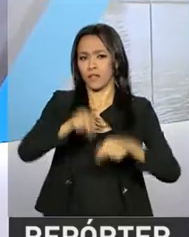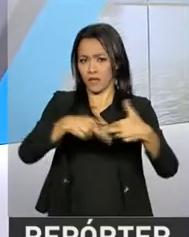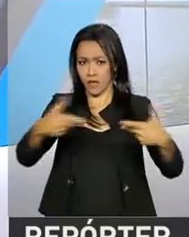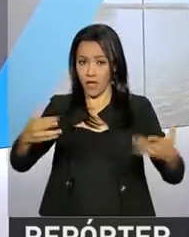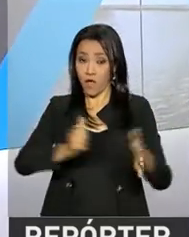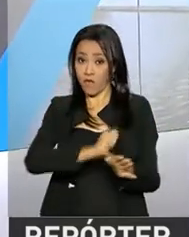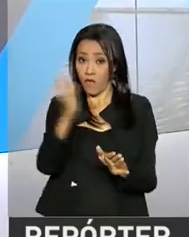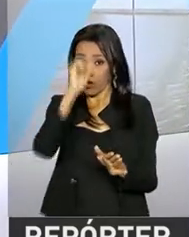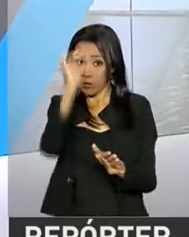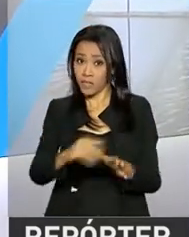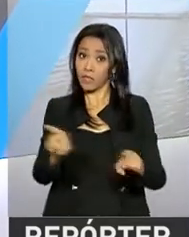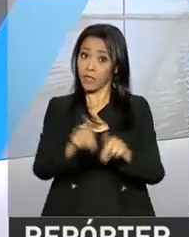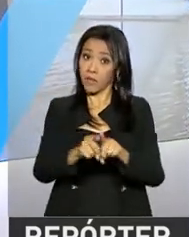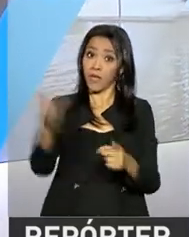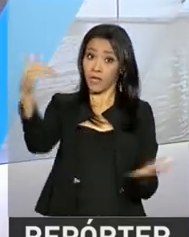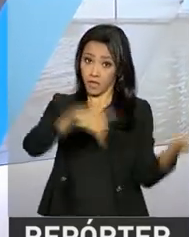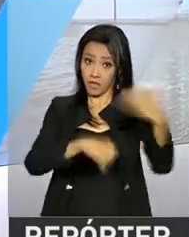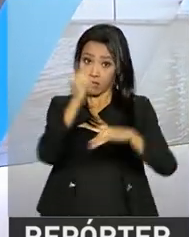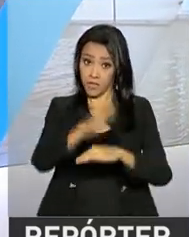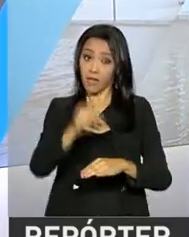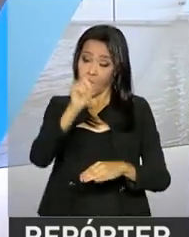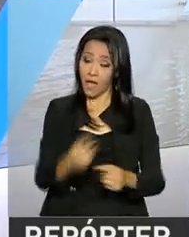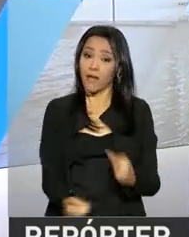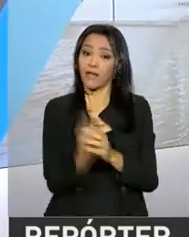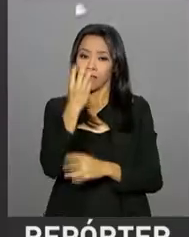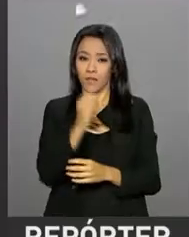objetivo de um portal lançado nesta quinta-feira.